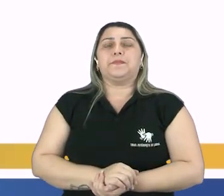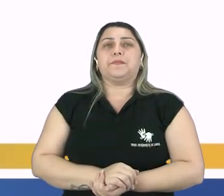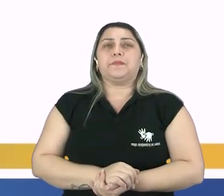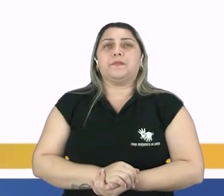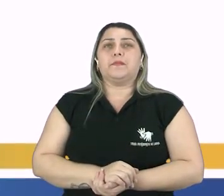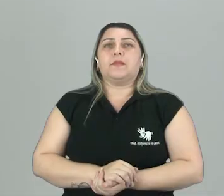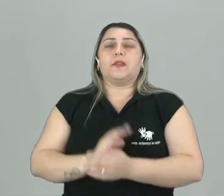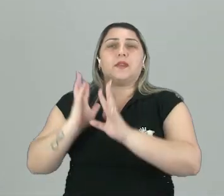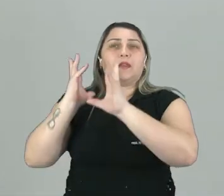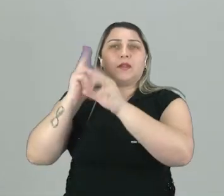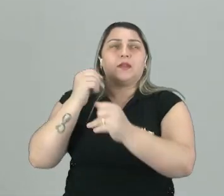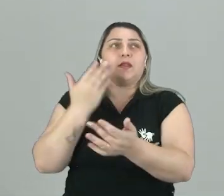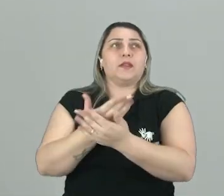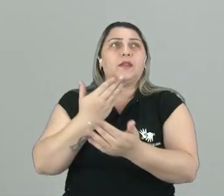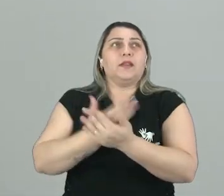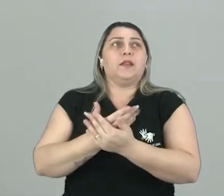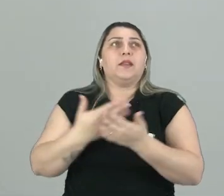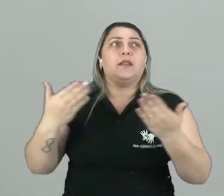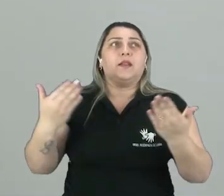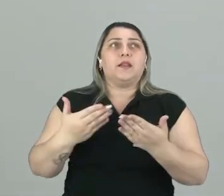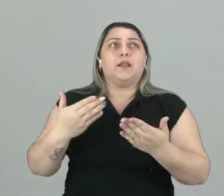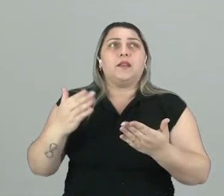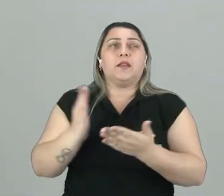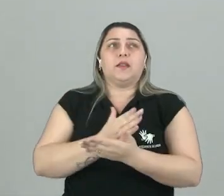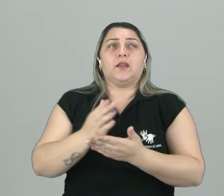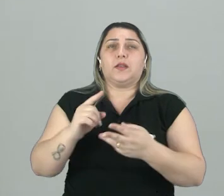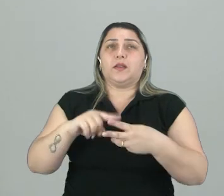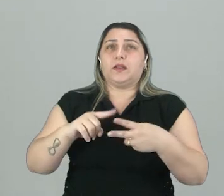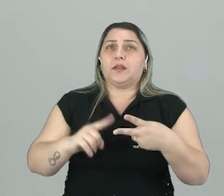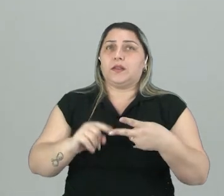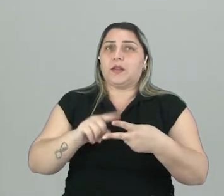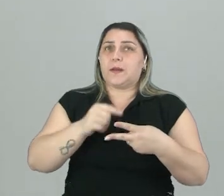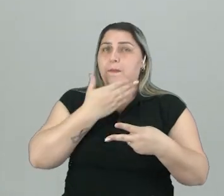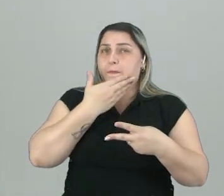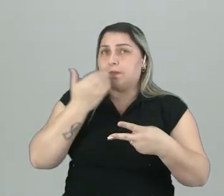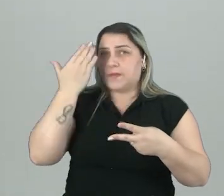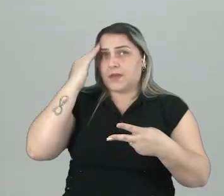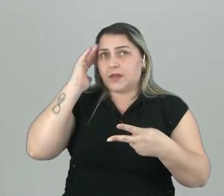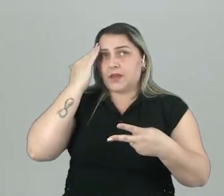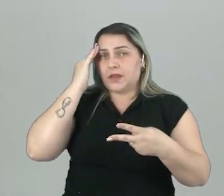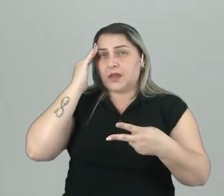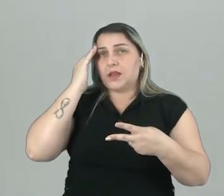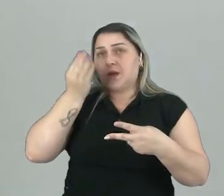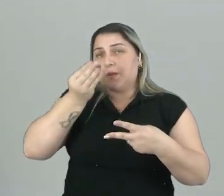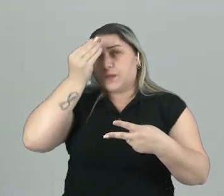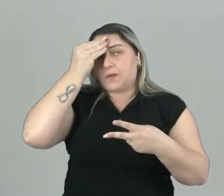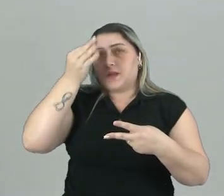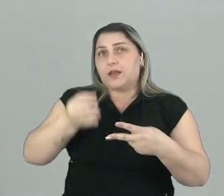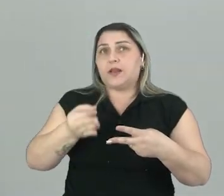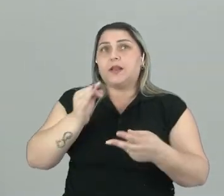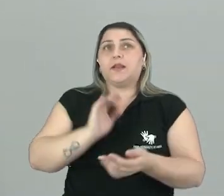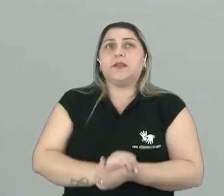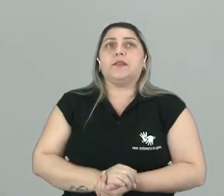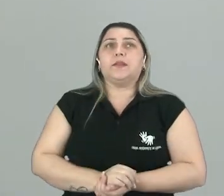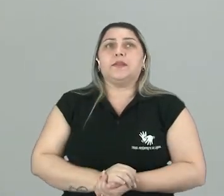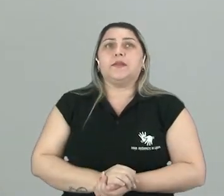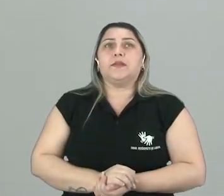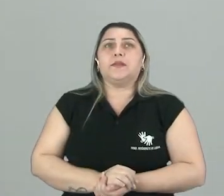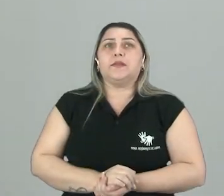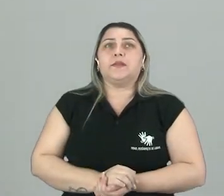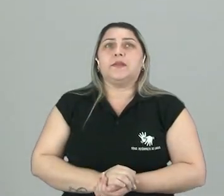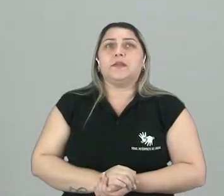nessa nossa revisão da aula. E aí vamos agora fazer as nossas duas questões para melhor entender e fixar esse conteúdo, certo? Observem aí.